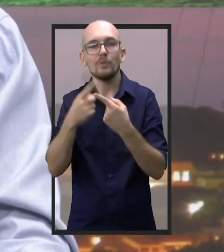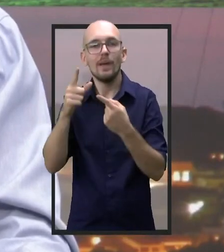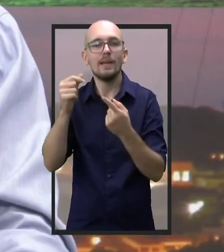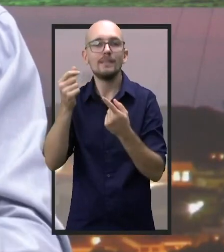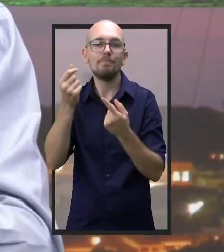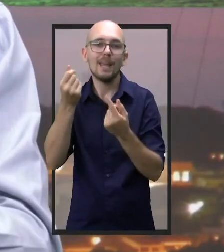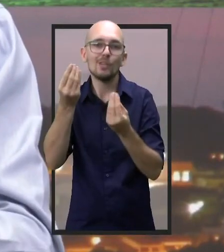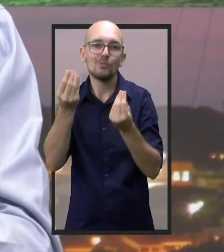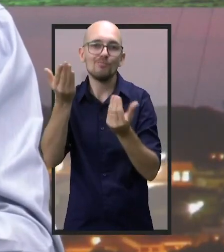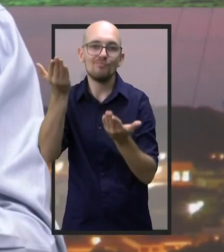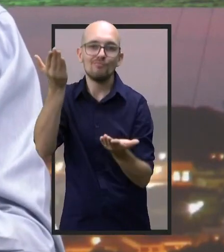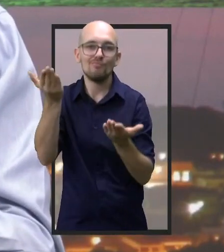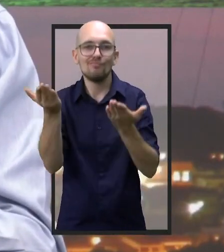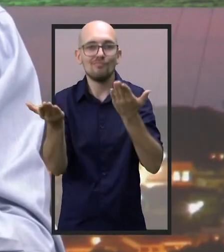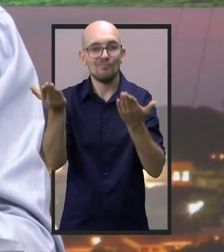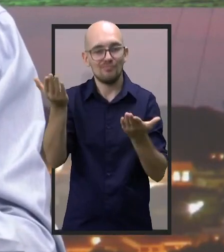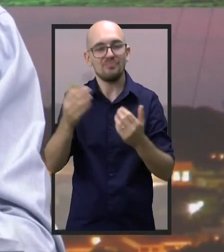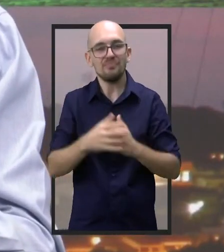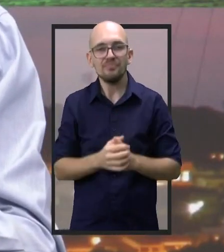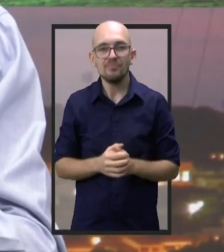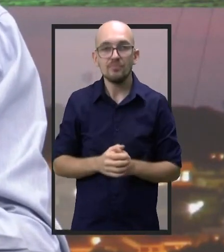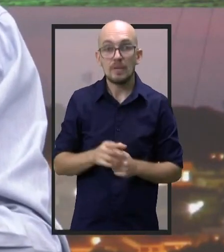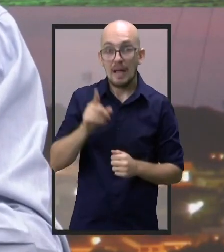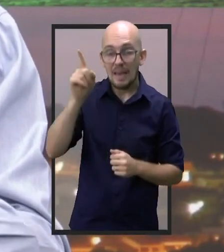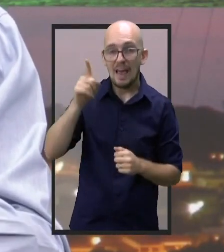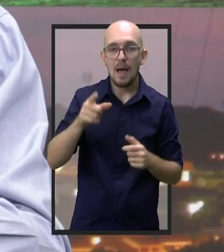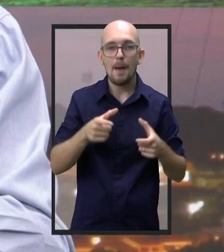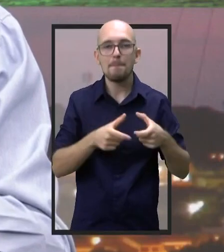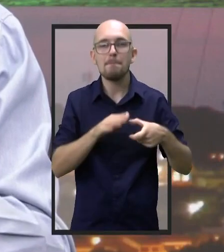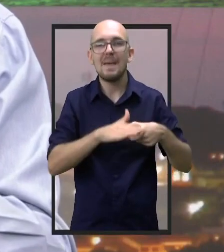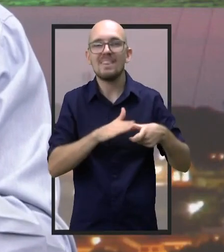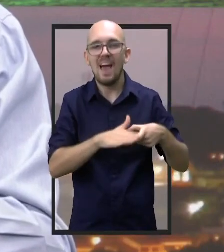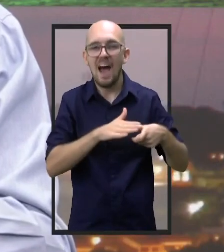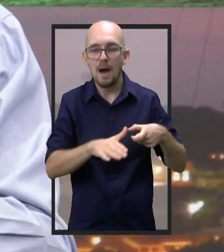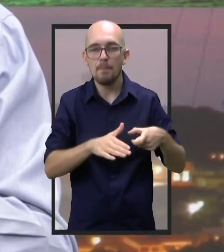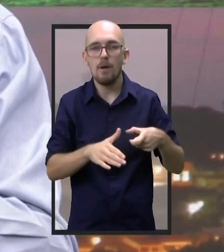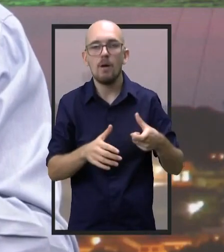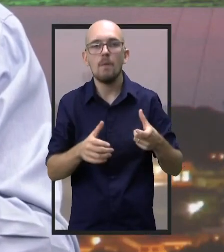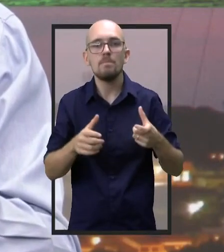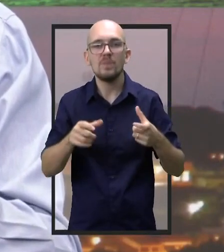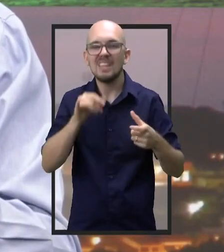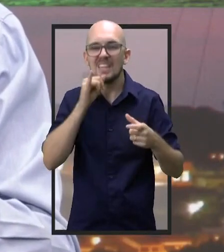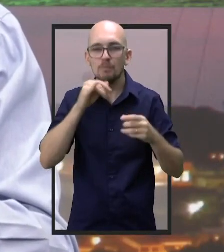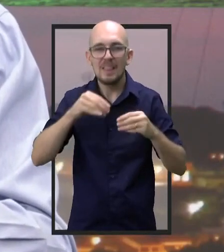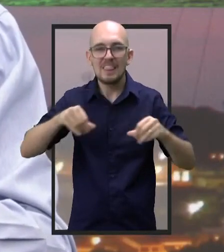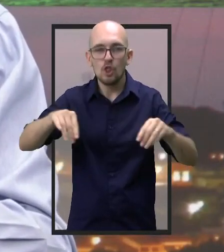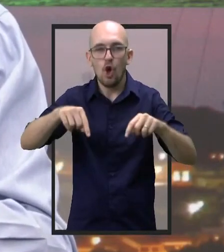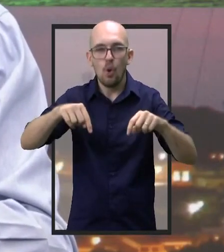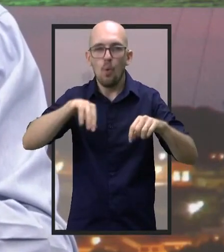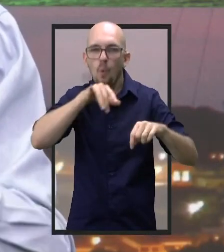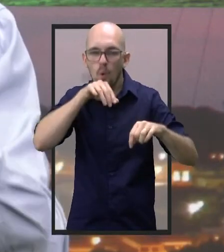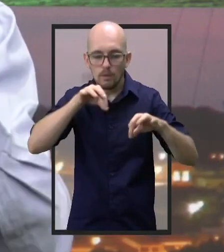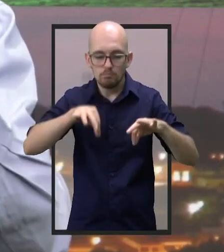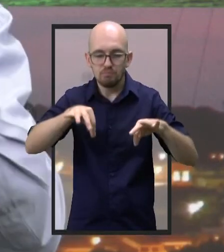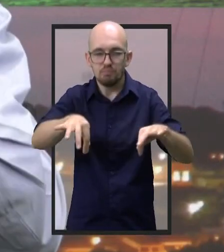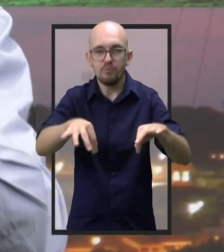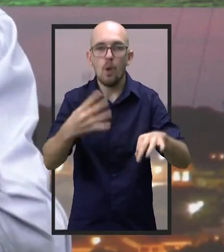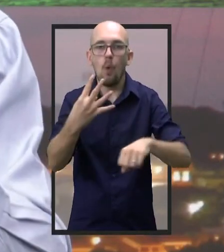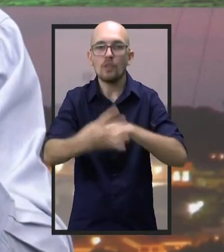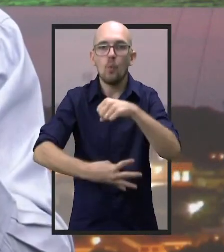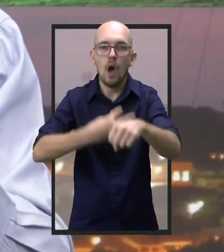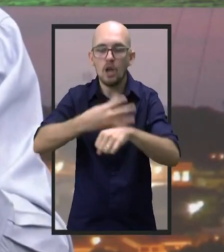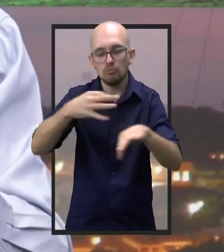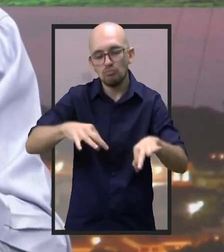preço. Lá, a beterraba é plantada nos solos ruins, em cada 4 anos. Ao longo